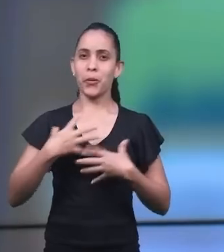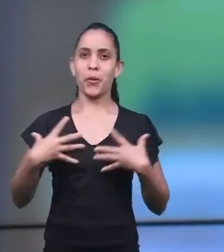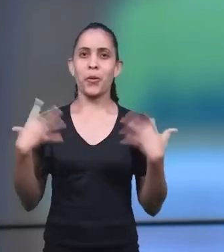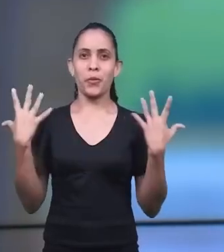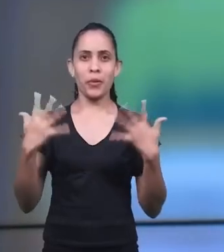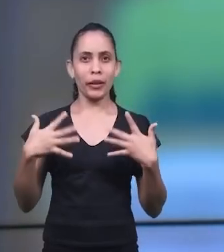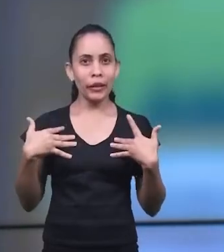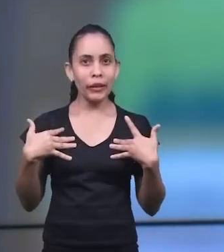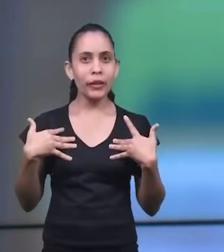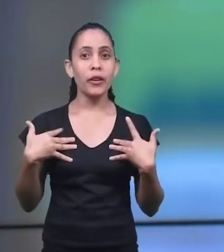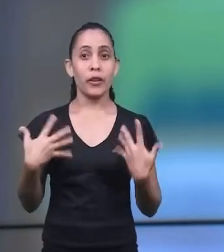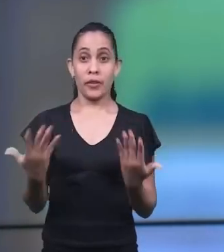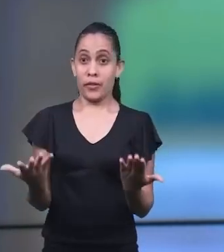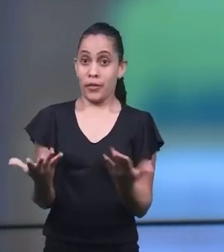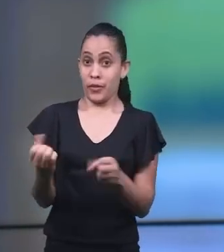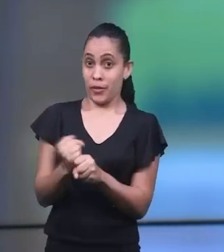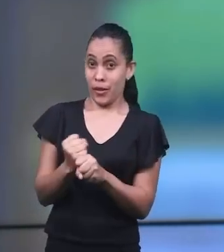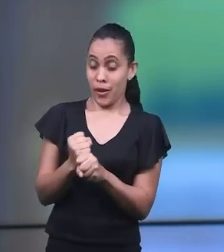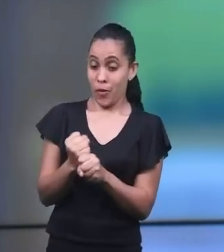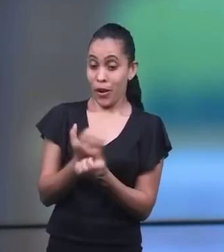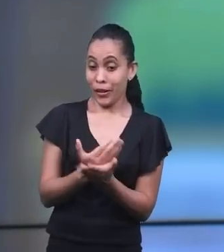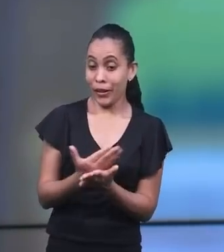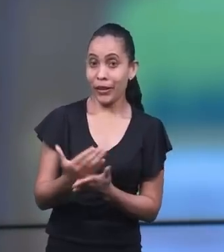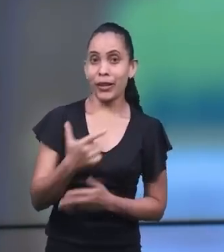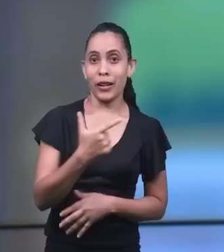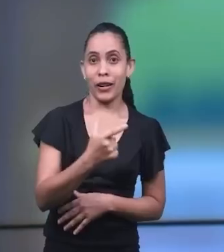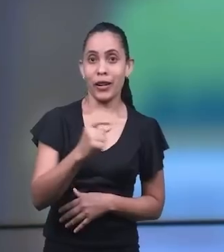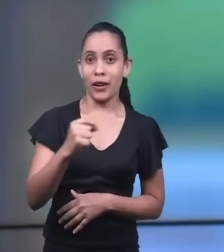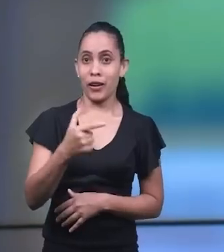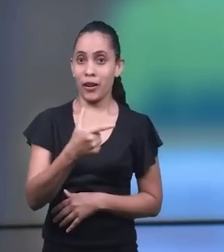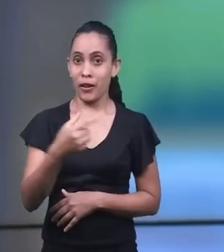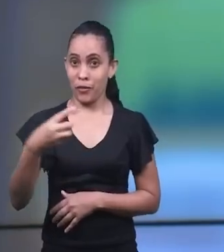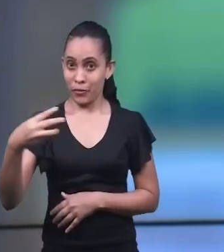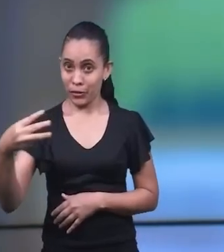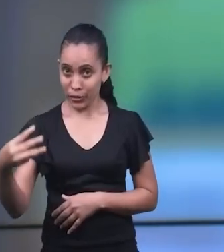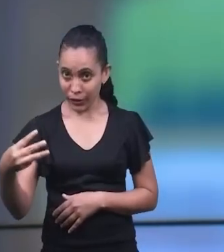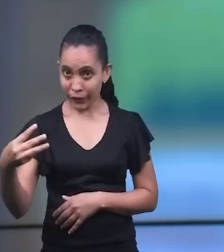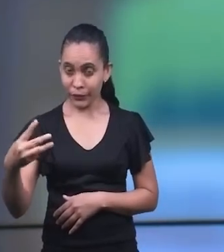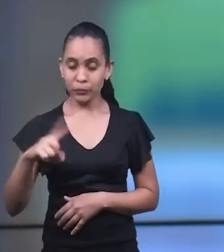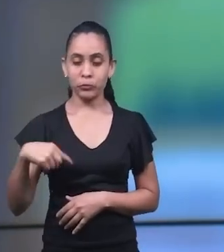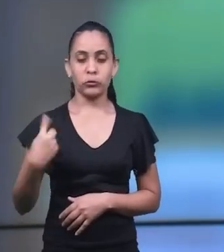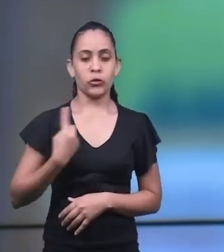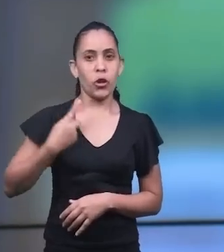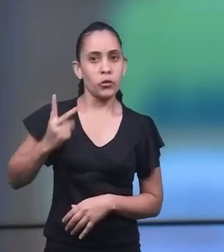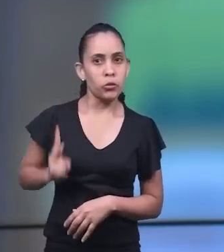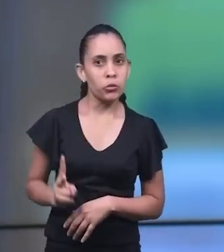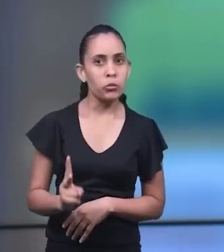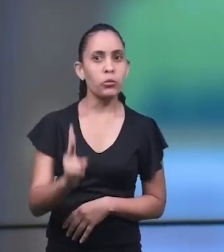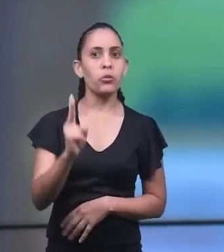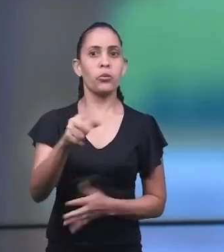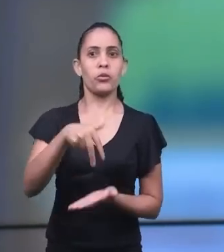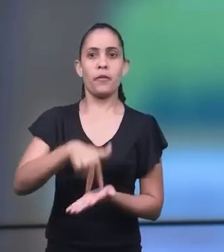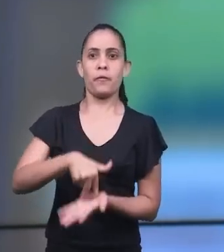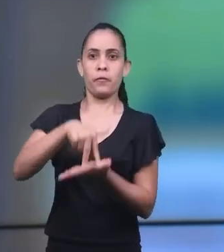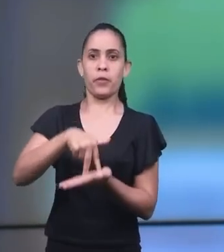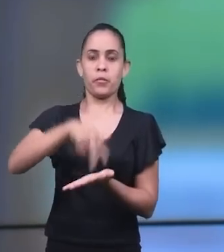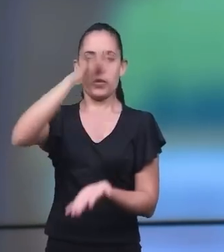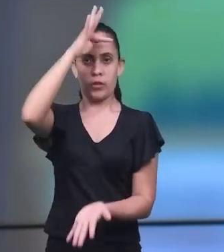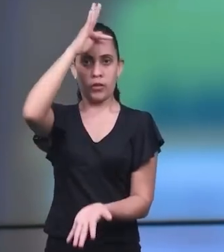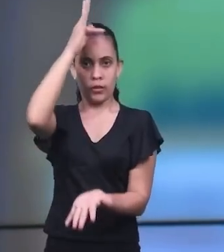alegria que neste ano que está iniciando, de 2023, nós continuaremos firmes na